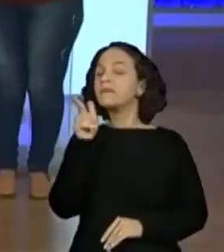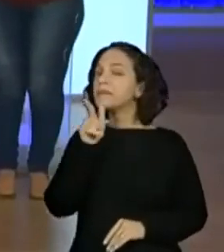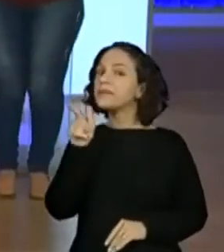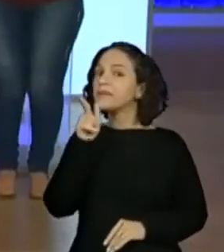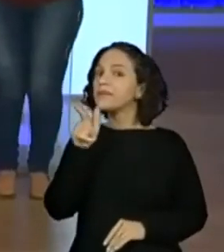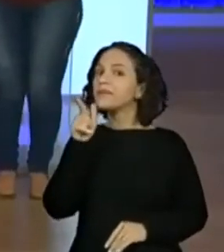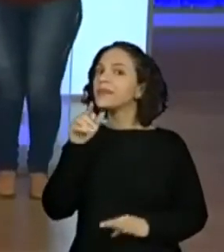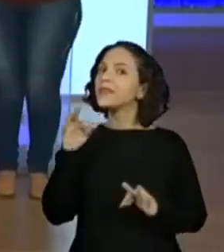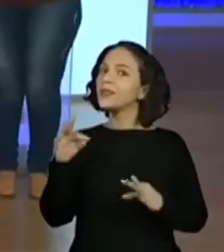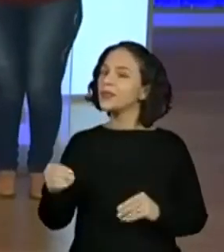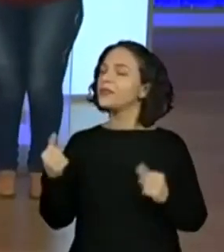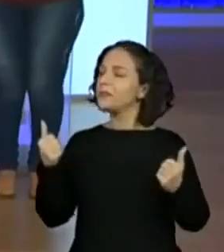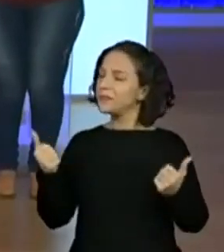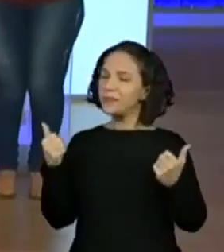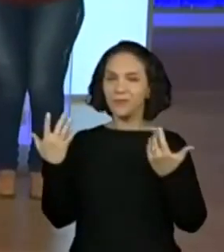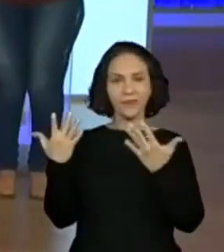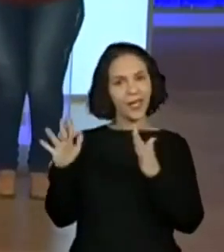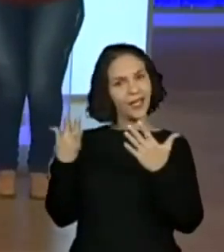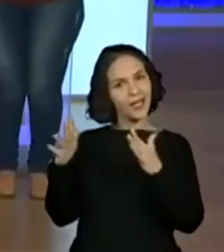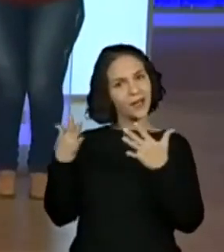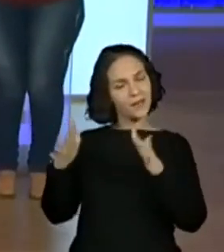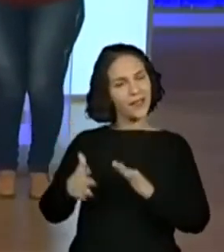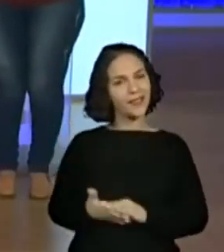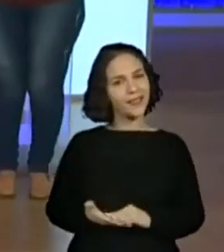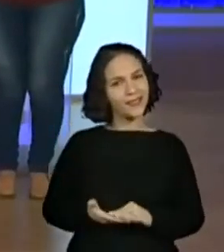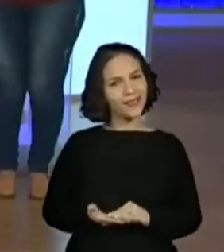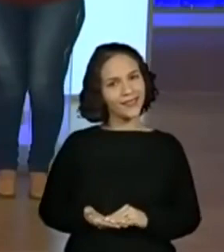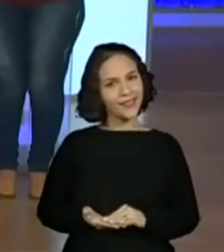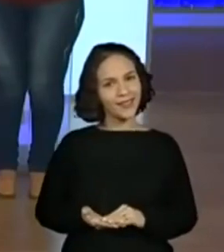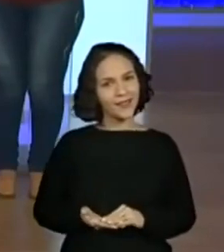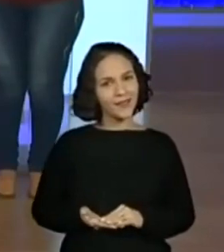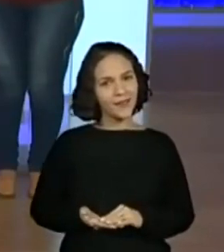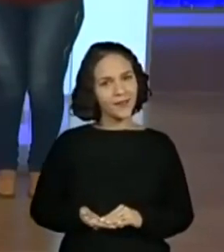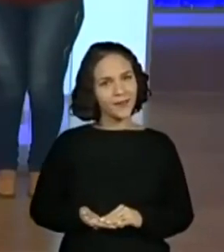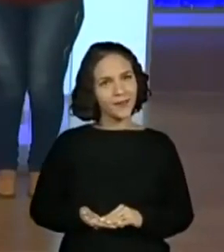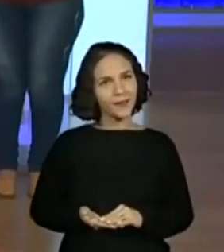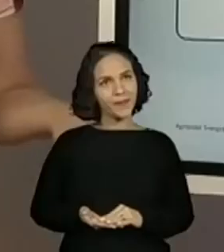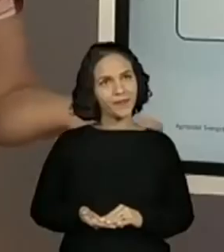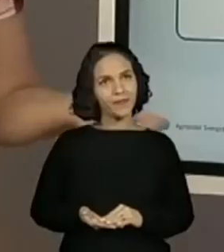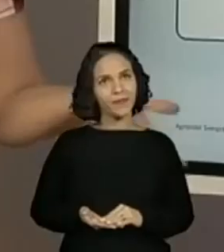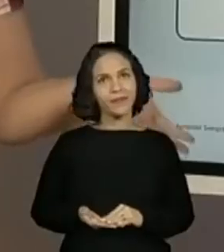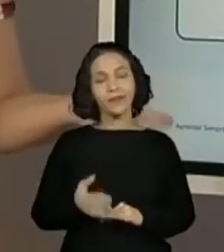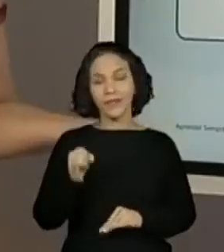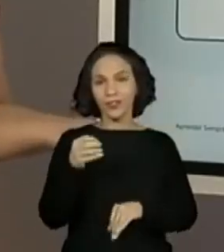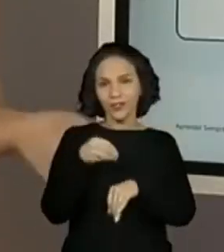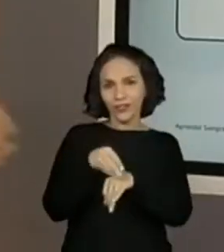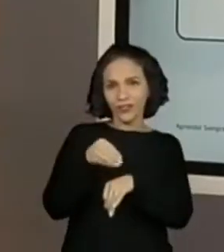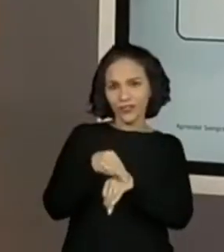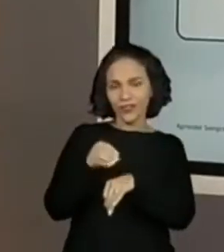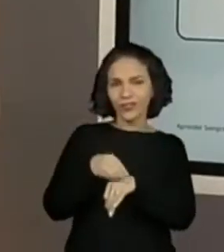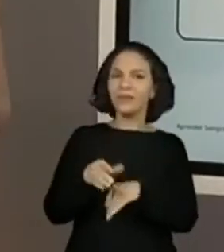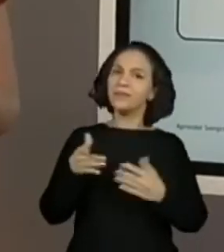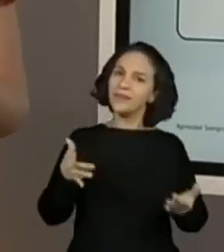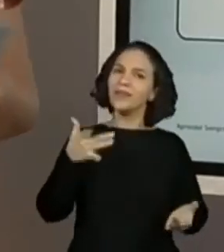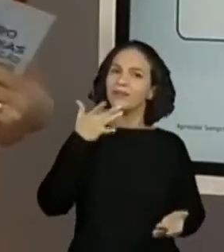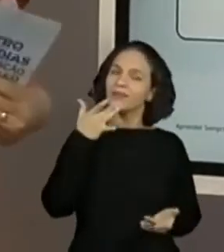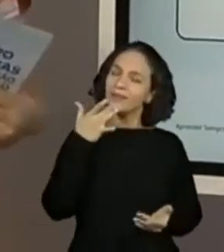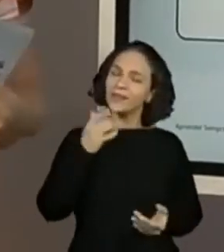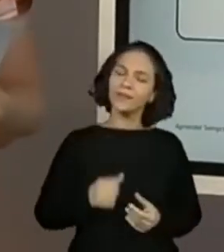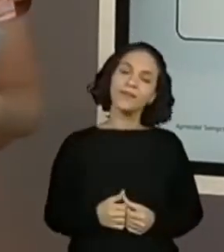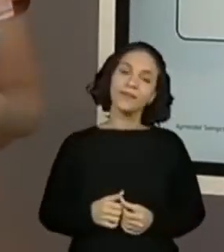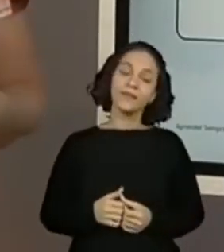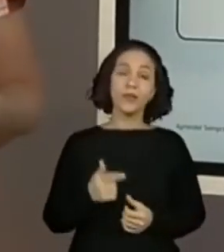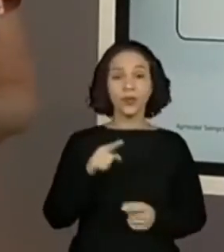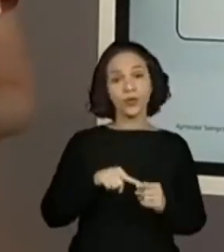acertando todos os números. Isso aí, Pedro Henrique. Parabéns, Pedro Henrique. Se a gente usar as dicas, fica até fácil, né, Provivi? Sim.